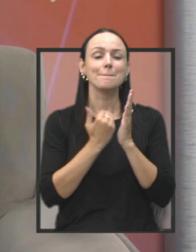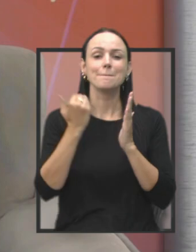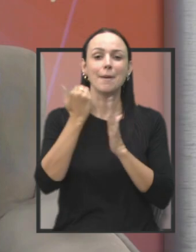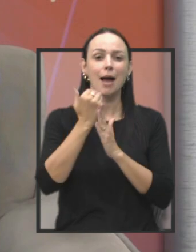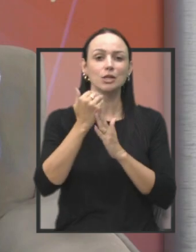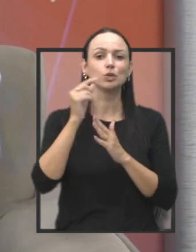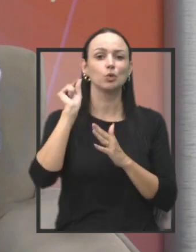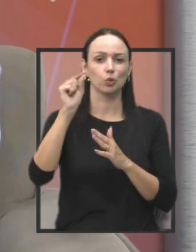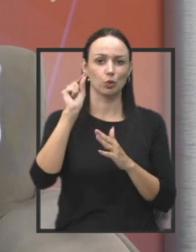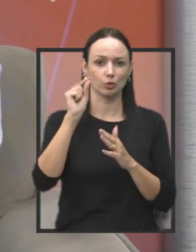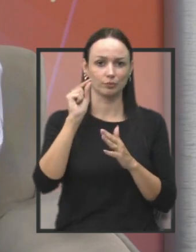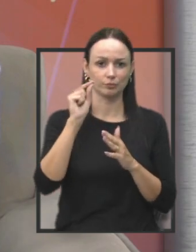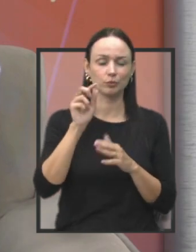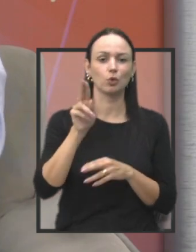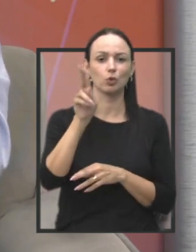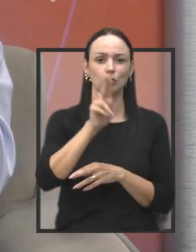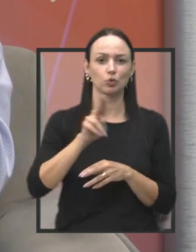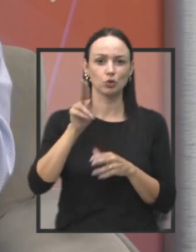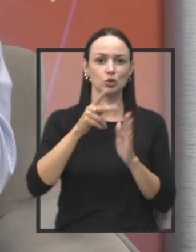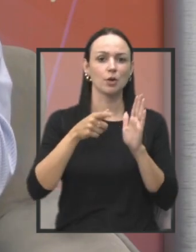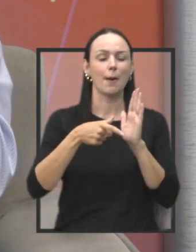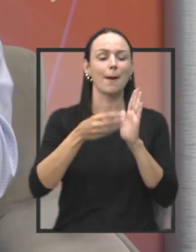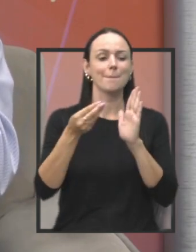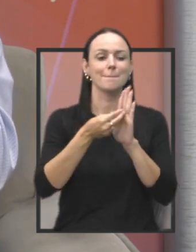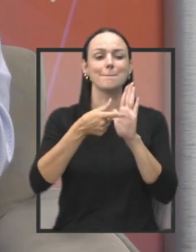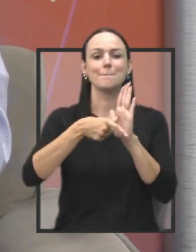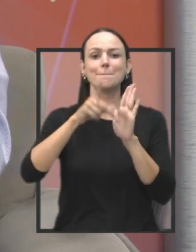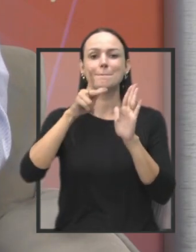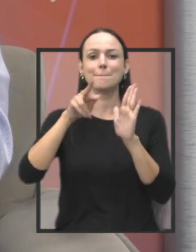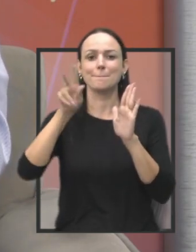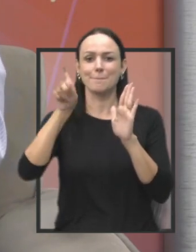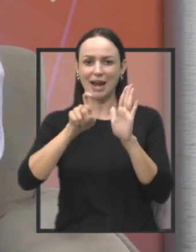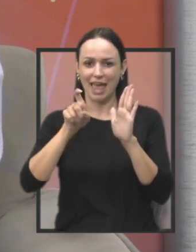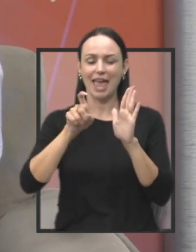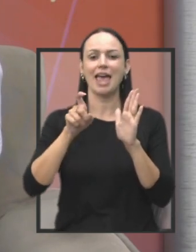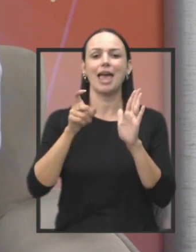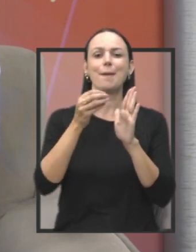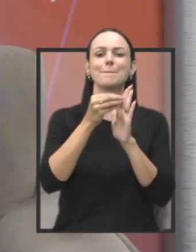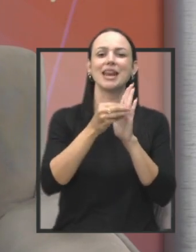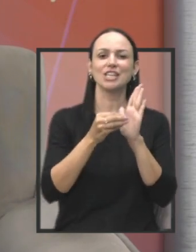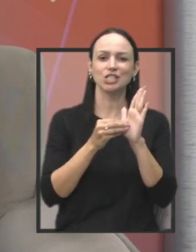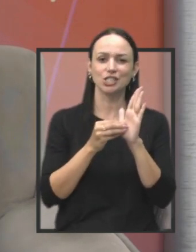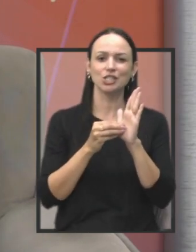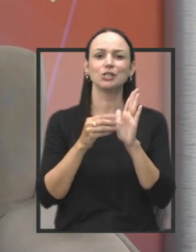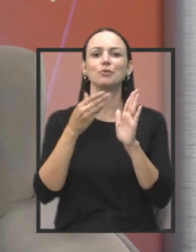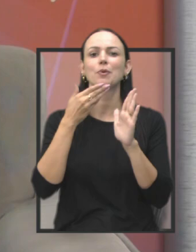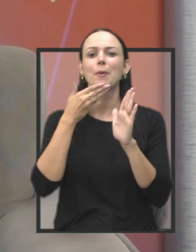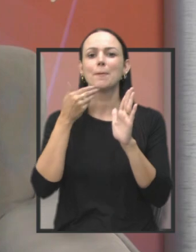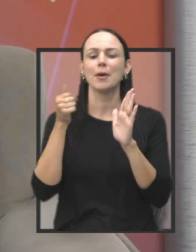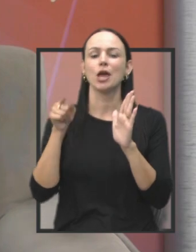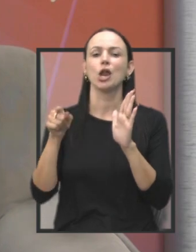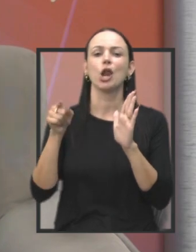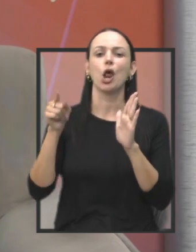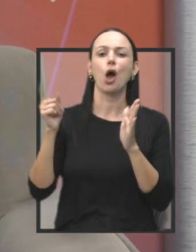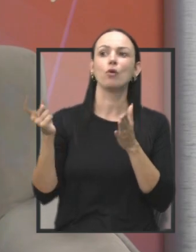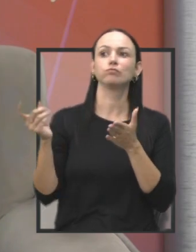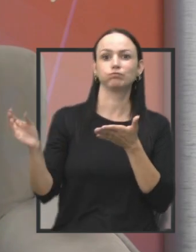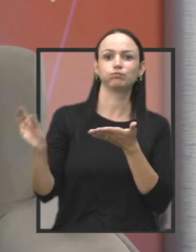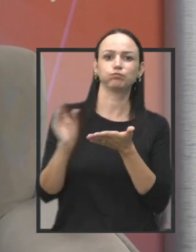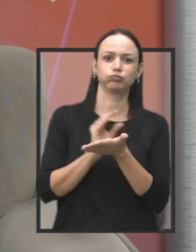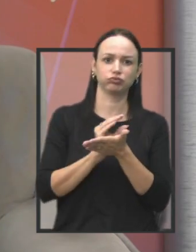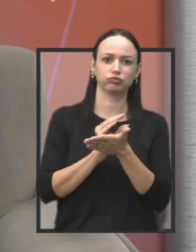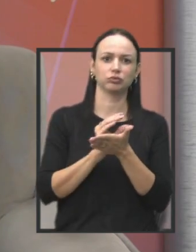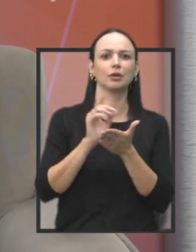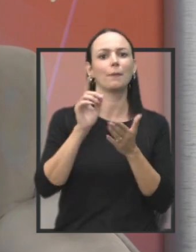quem simultaneamente utilizou a pré-preenchida e optou pelo recebimento da restituição. Aí já é uma vantagem